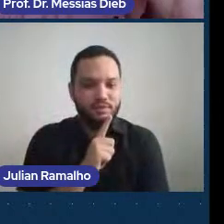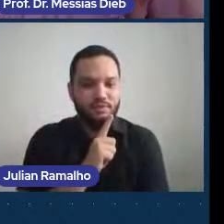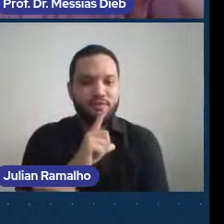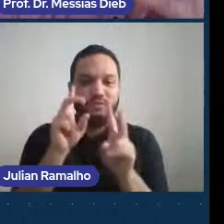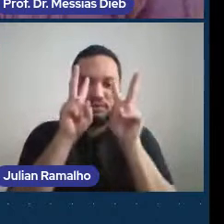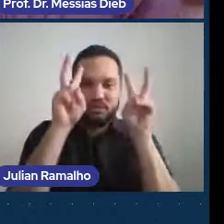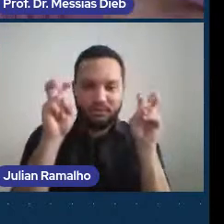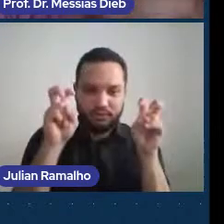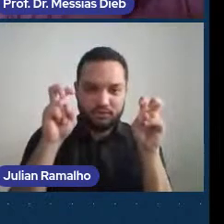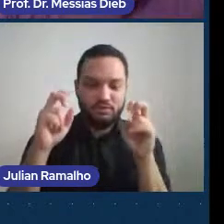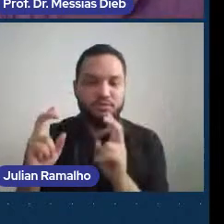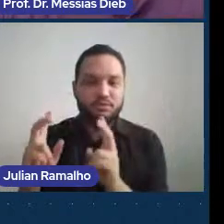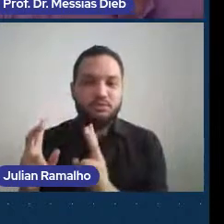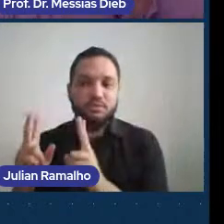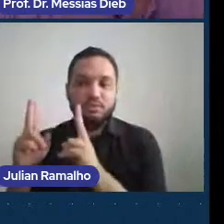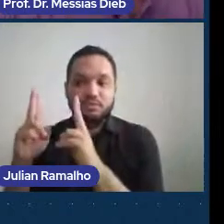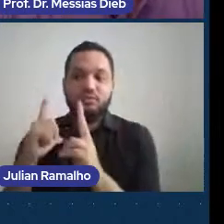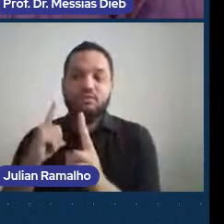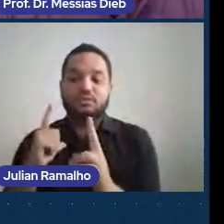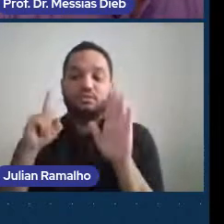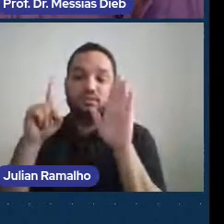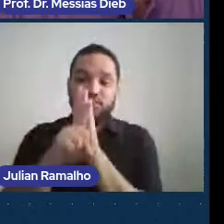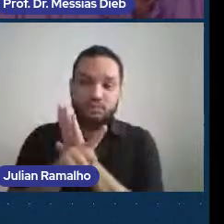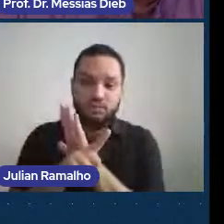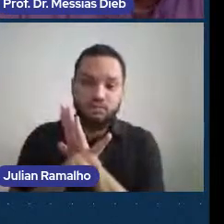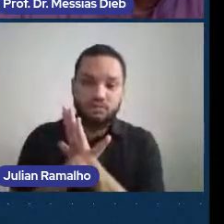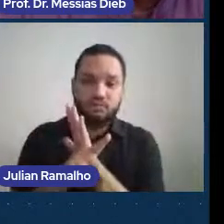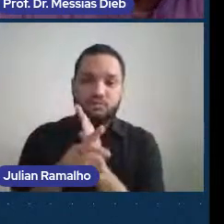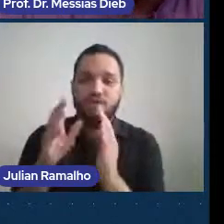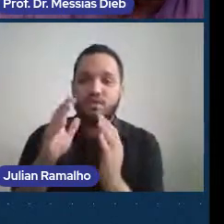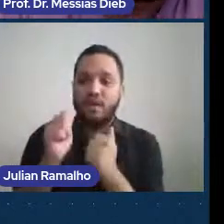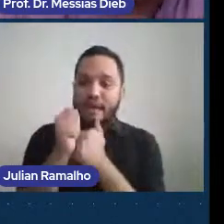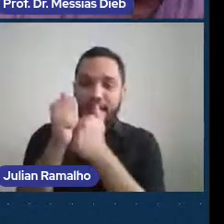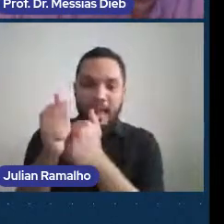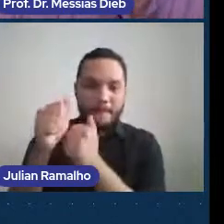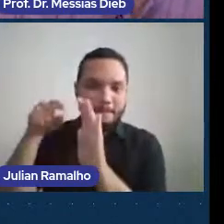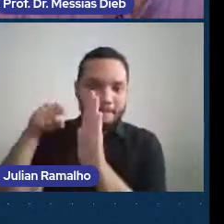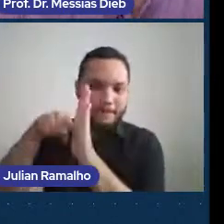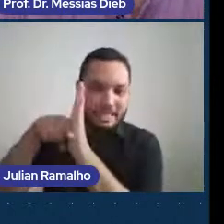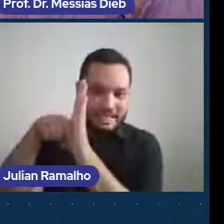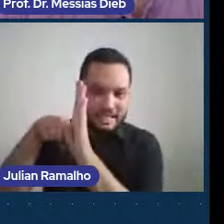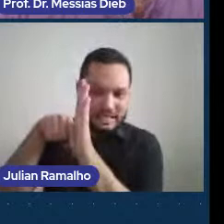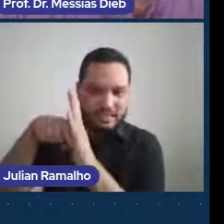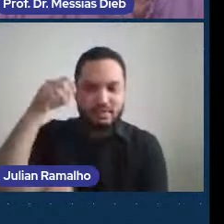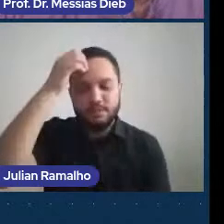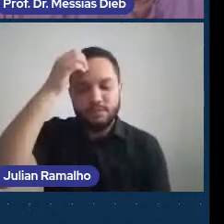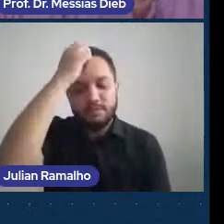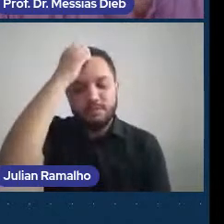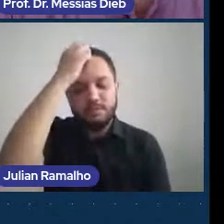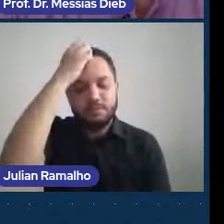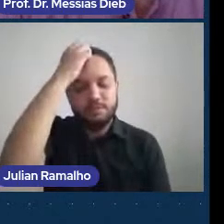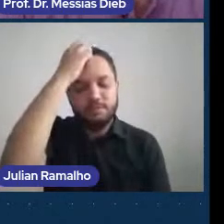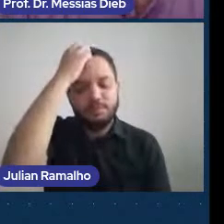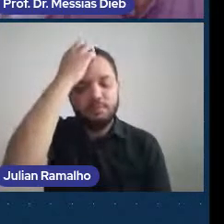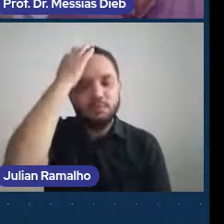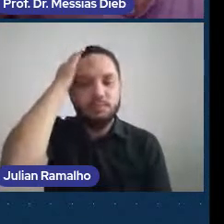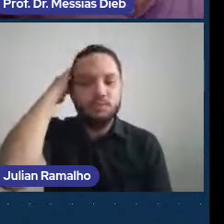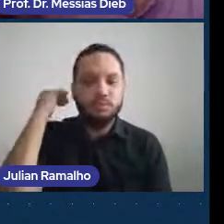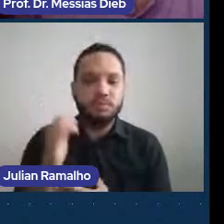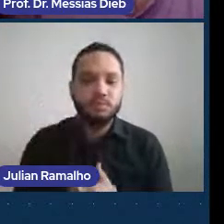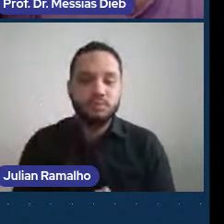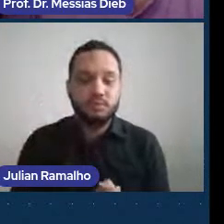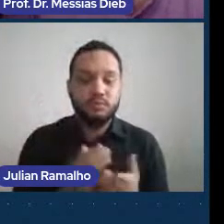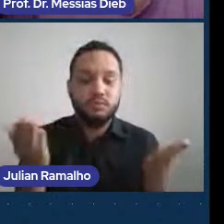a pergunta que vai nortear a pesquisa, certo? Agora, eu estou falando